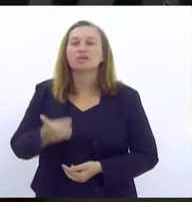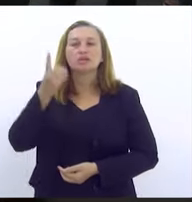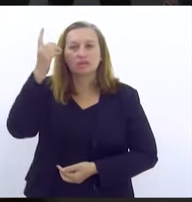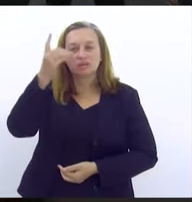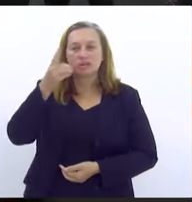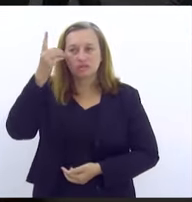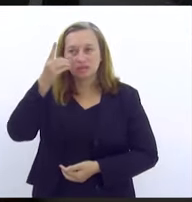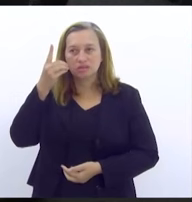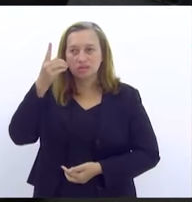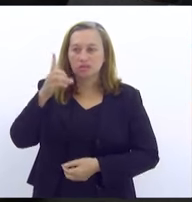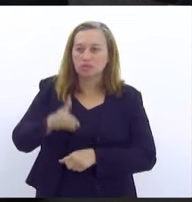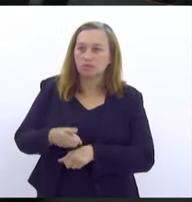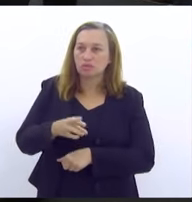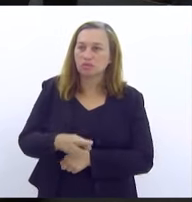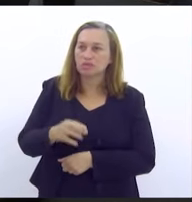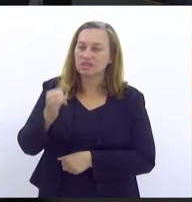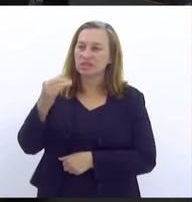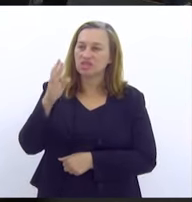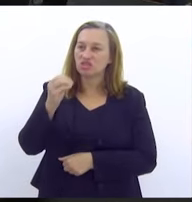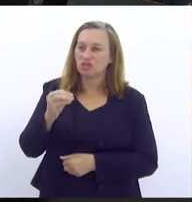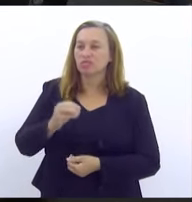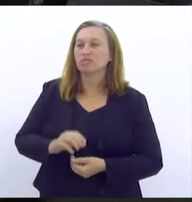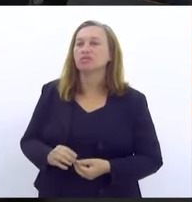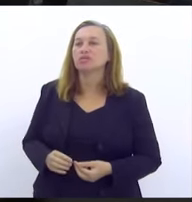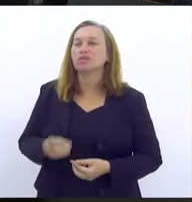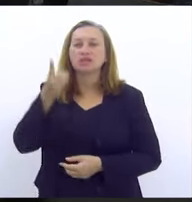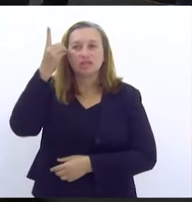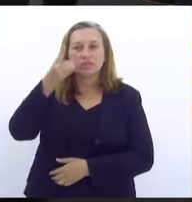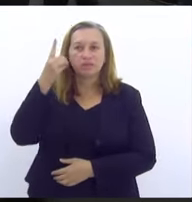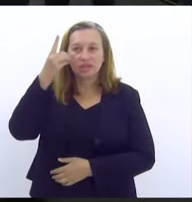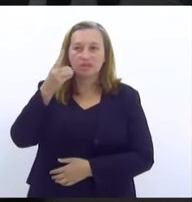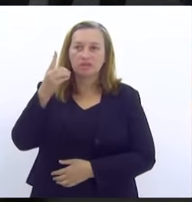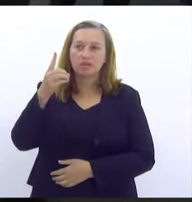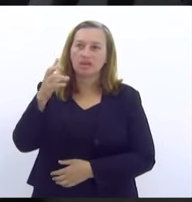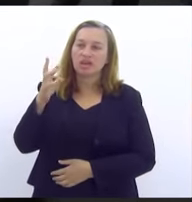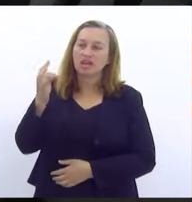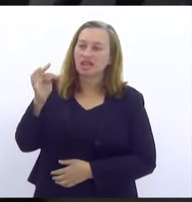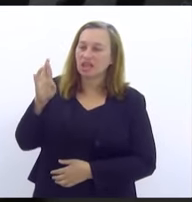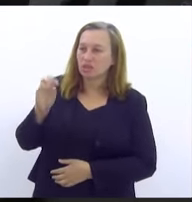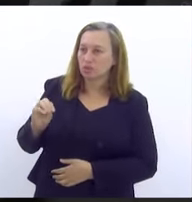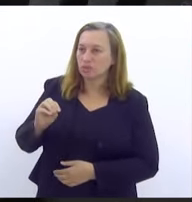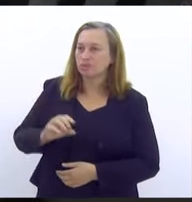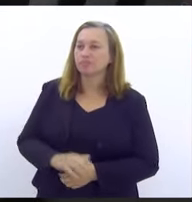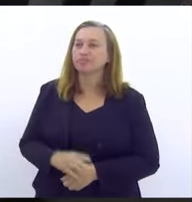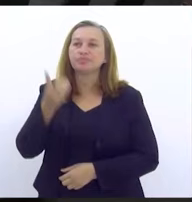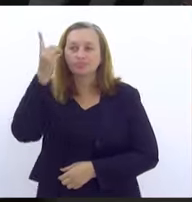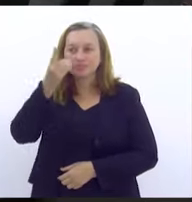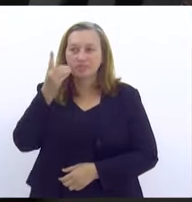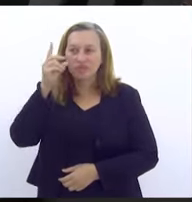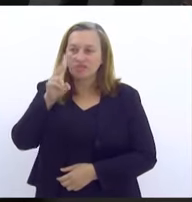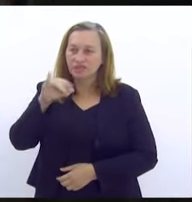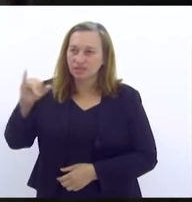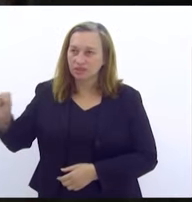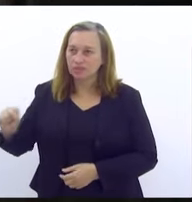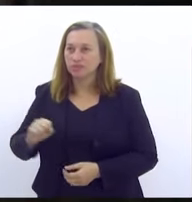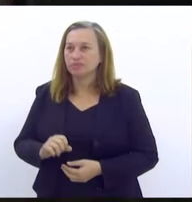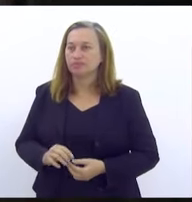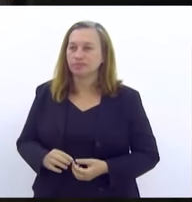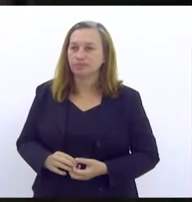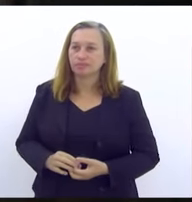Deputado Dr. Serginho. Deputado Renato Miranda. Deputado Vinícius Cozzolino.